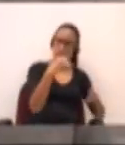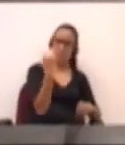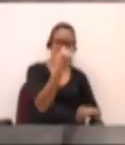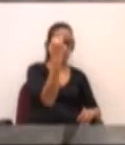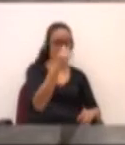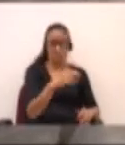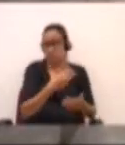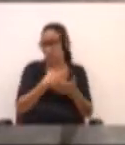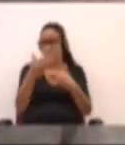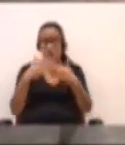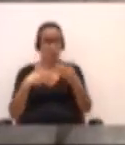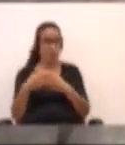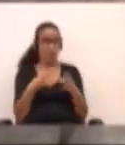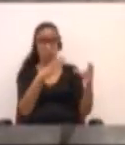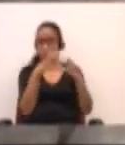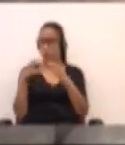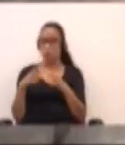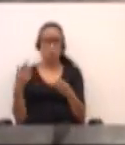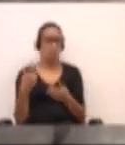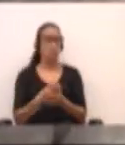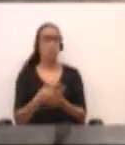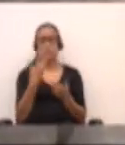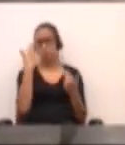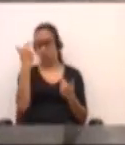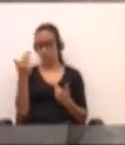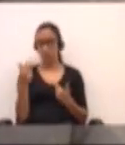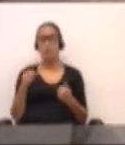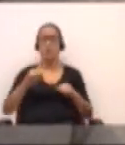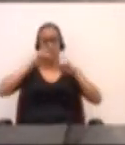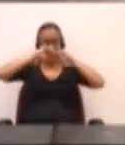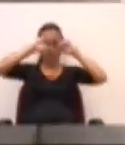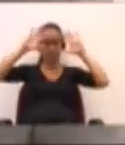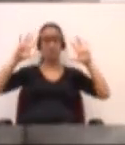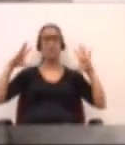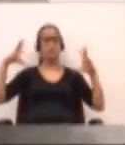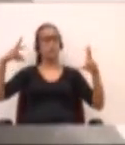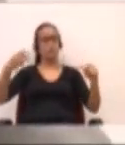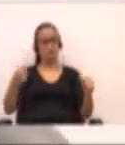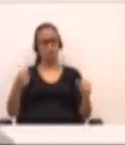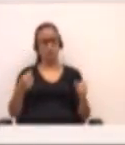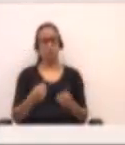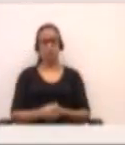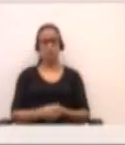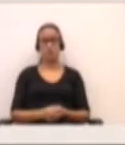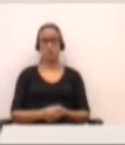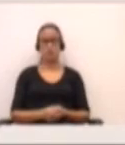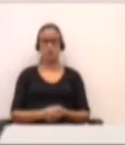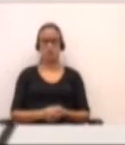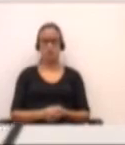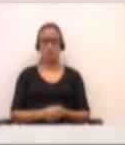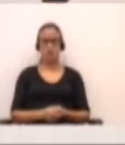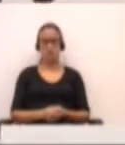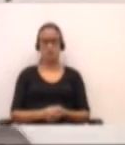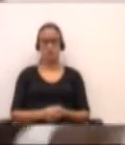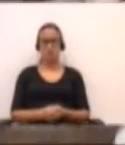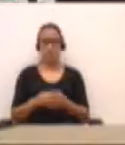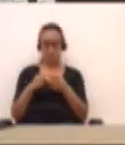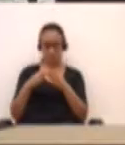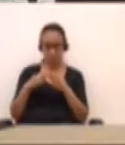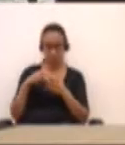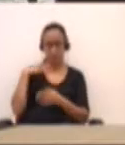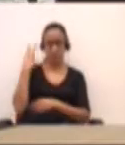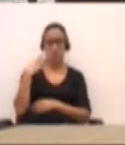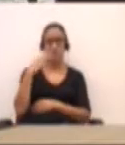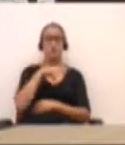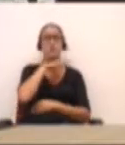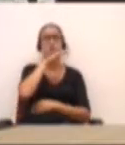importante é que as coisas se esclareçam para todos nós. Muito obrigado, presidente. Questão de ordem, presidência. Uma questão